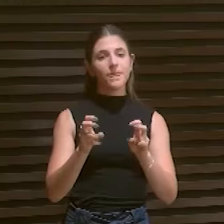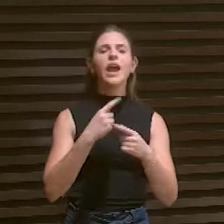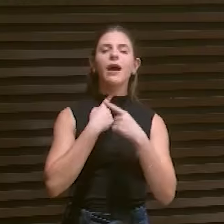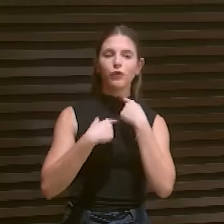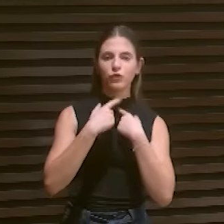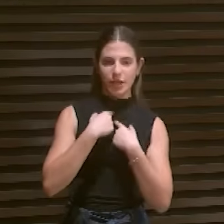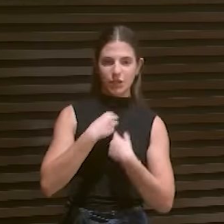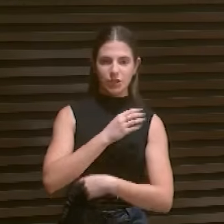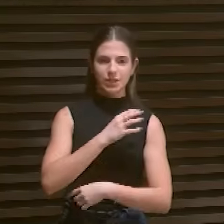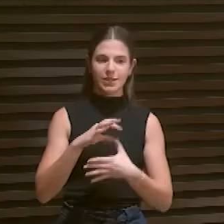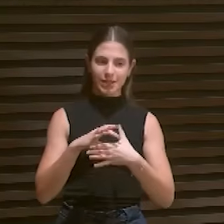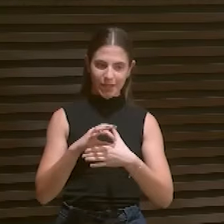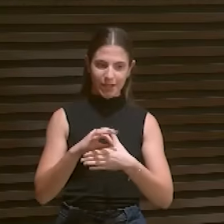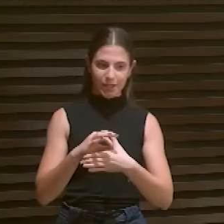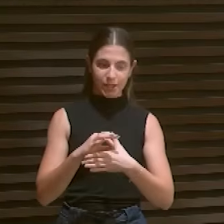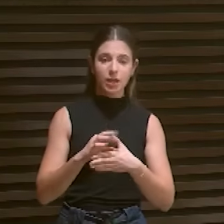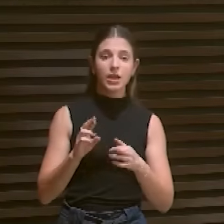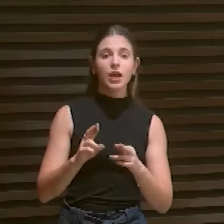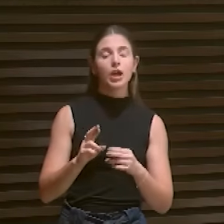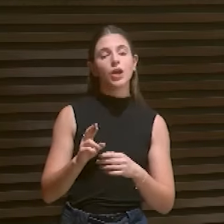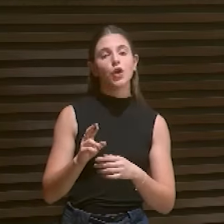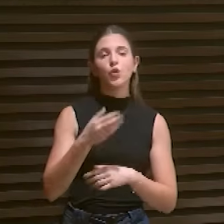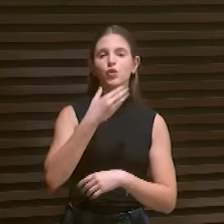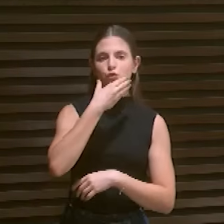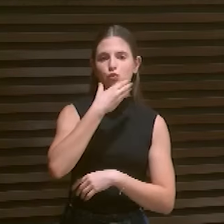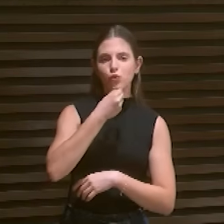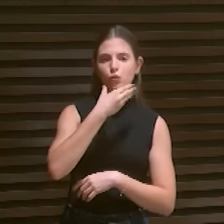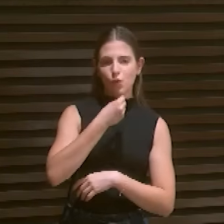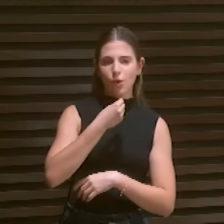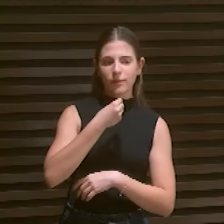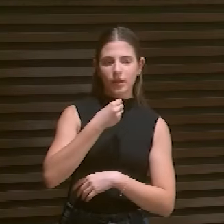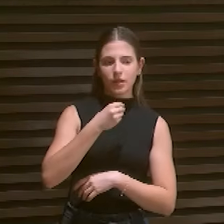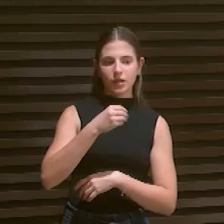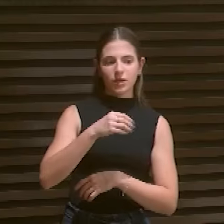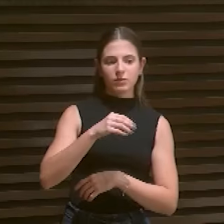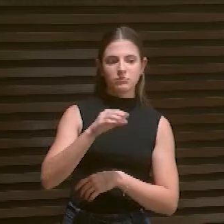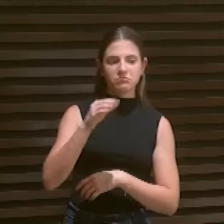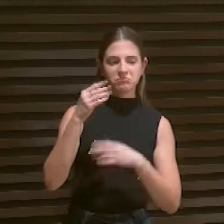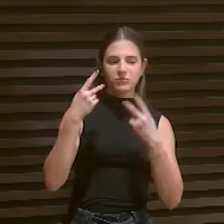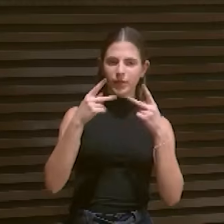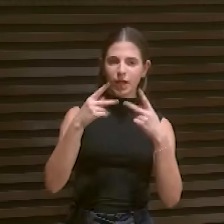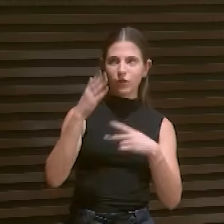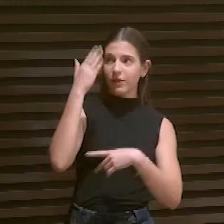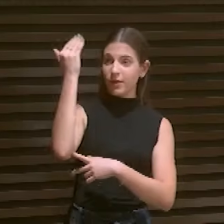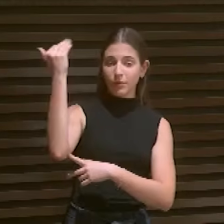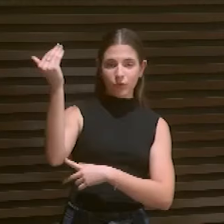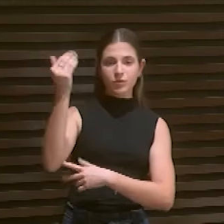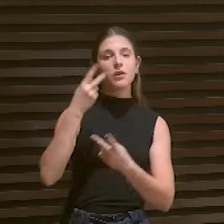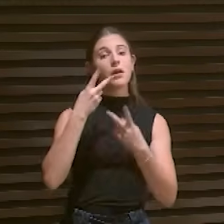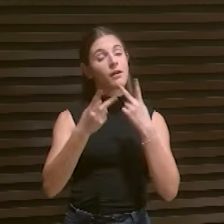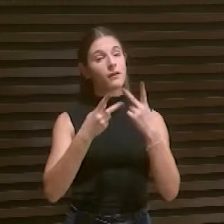carne. E um outro pregador escocês chamado William Barclay, ele dá um resumo um pouquinho